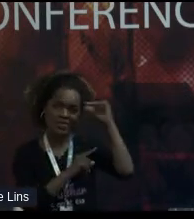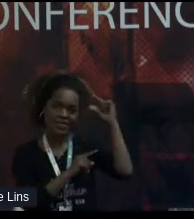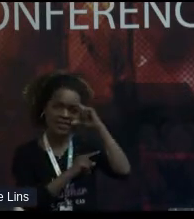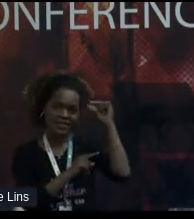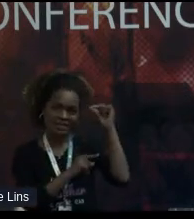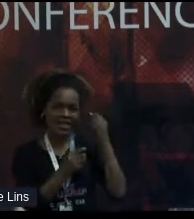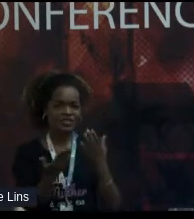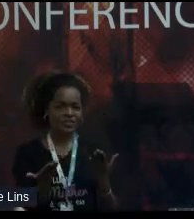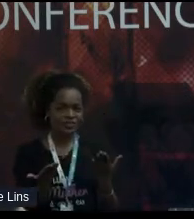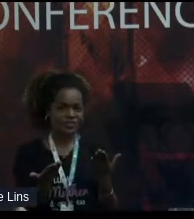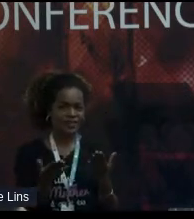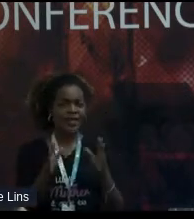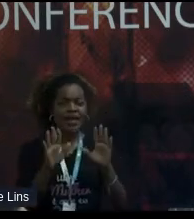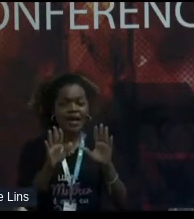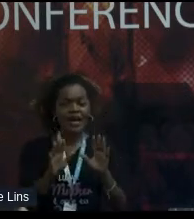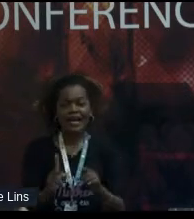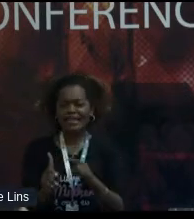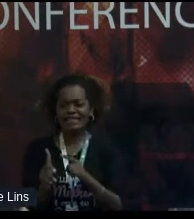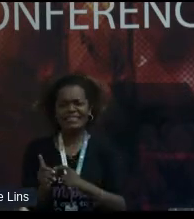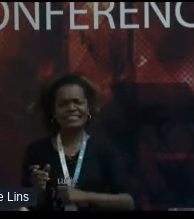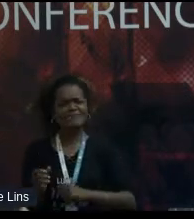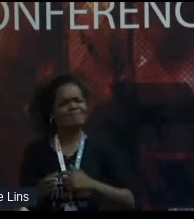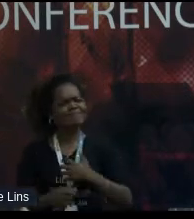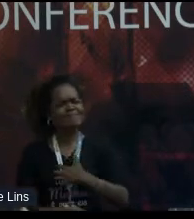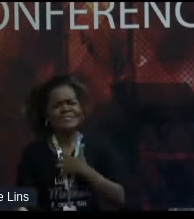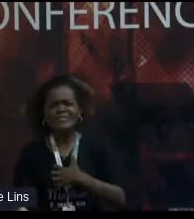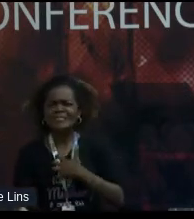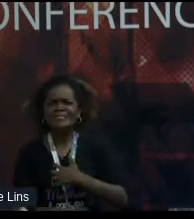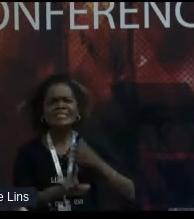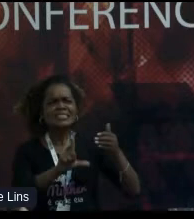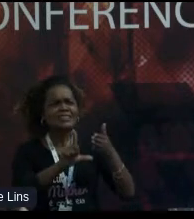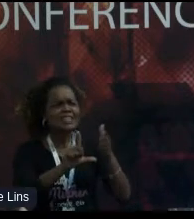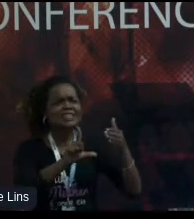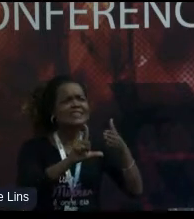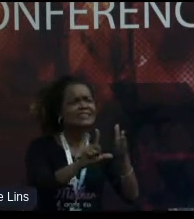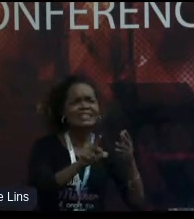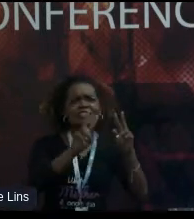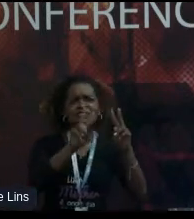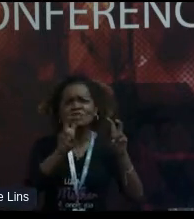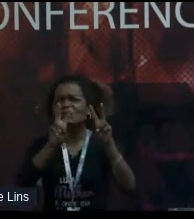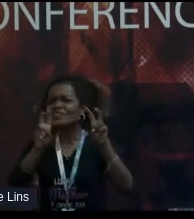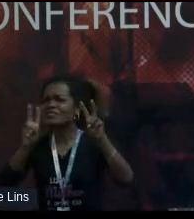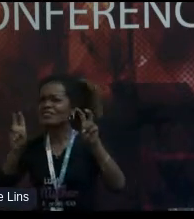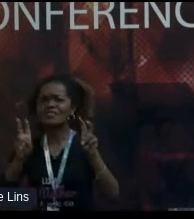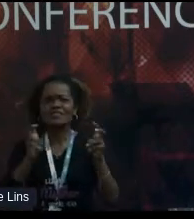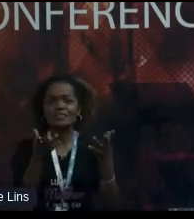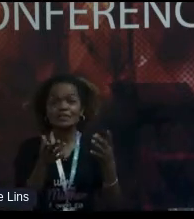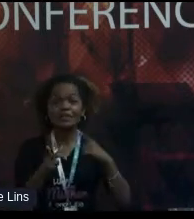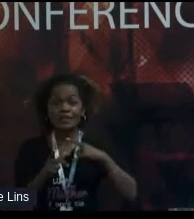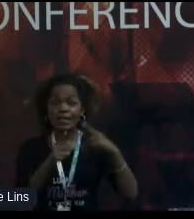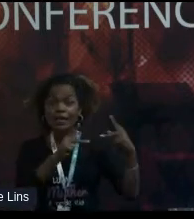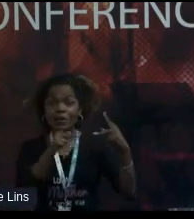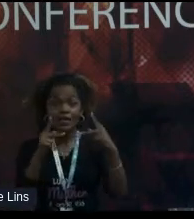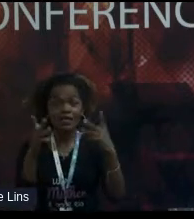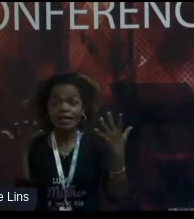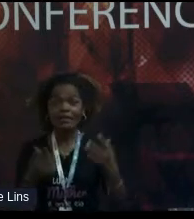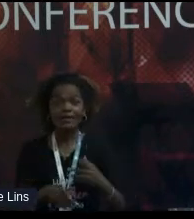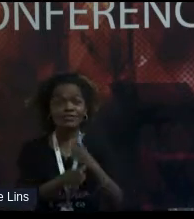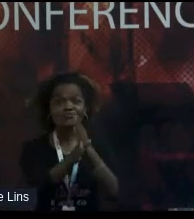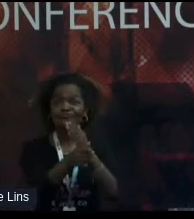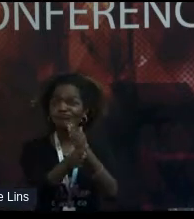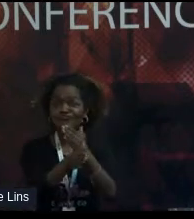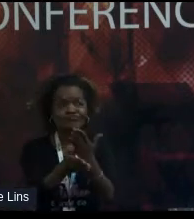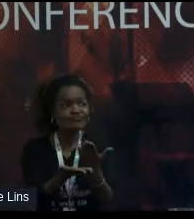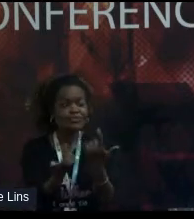A frustração dele é que ele navega por títulos para encontrar a seção que possa conter esse link, porém sem sucesso.